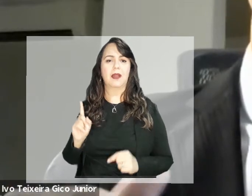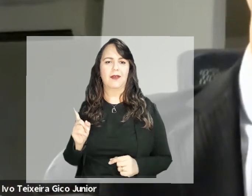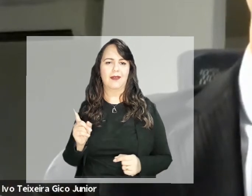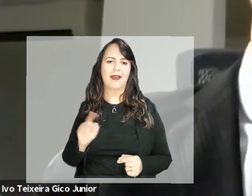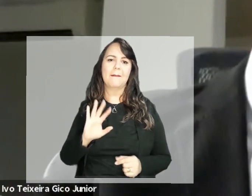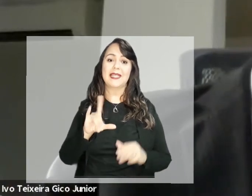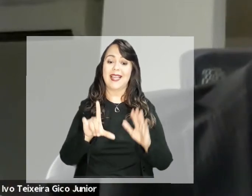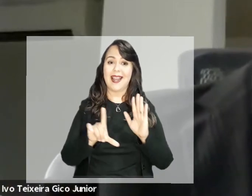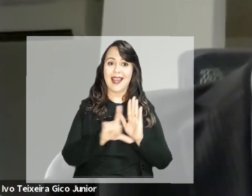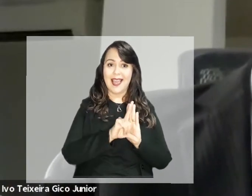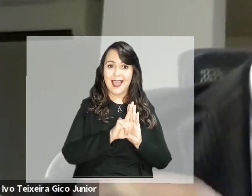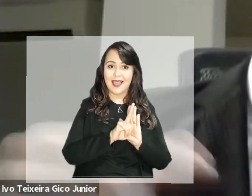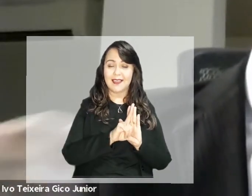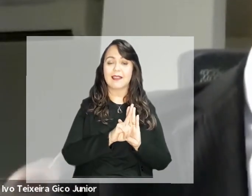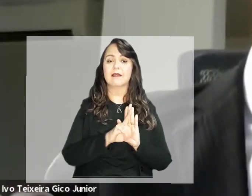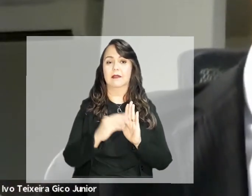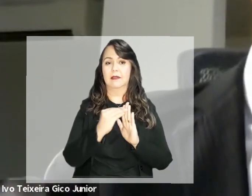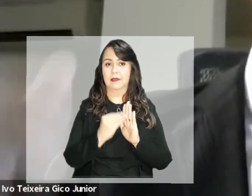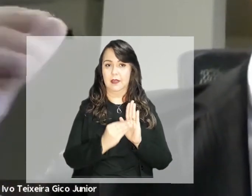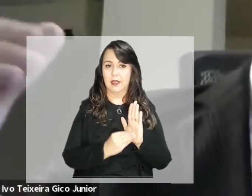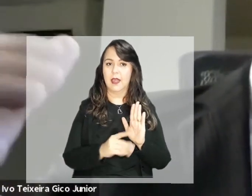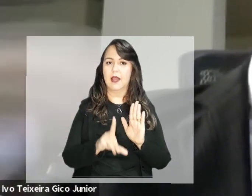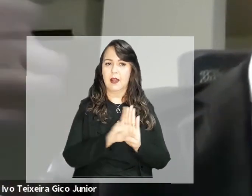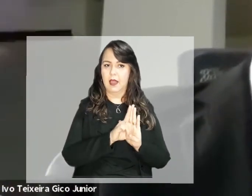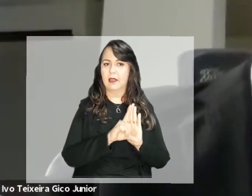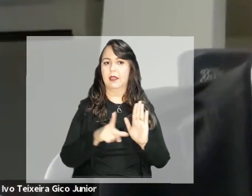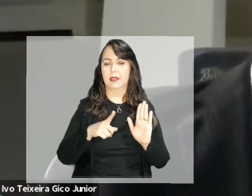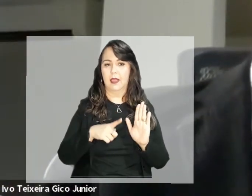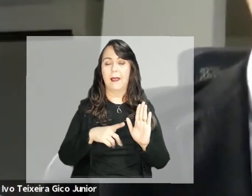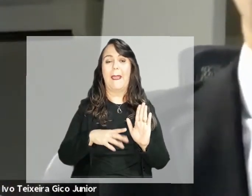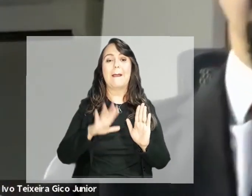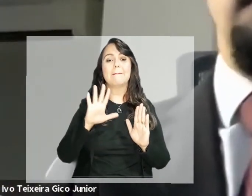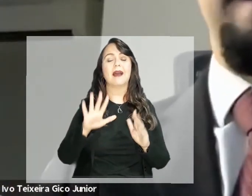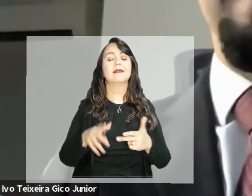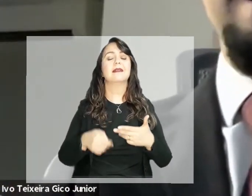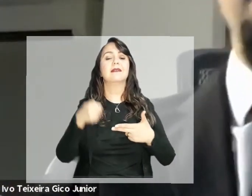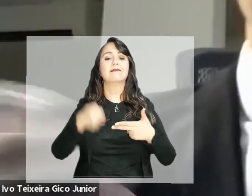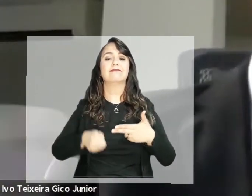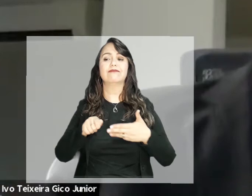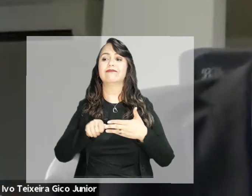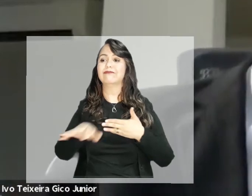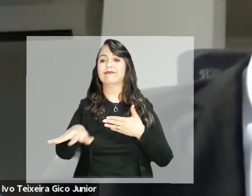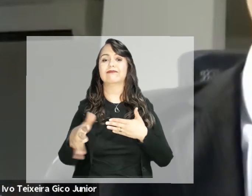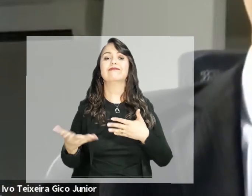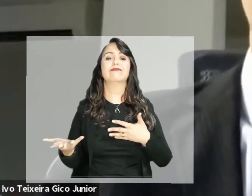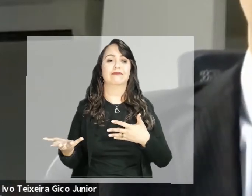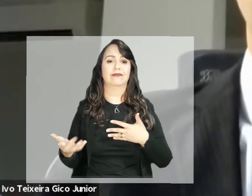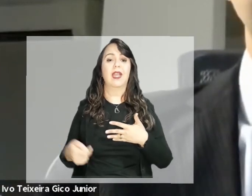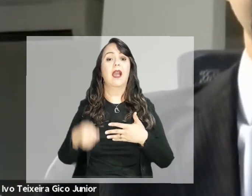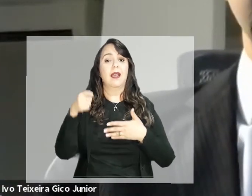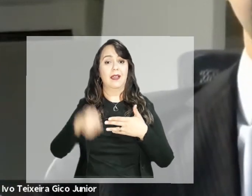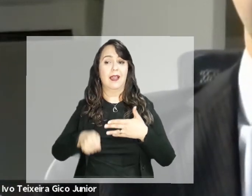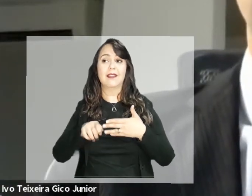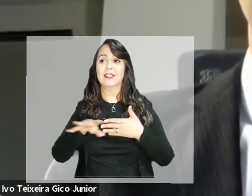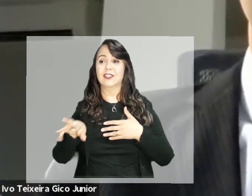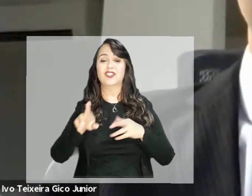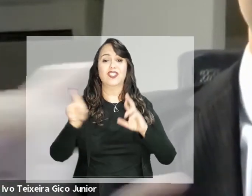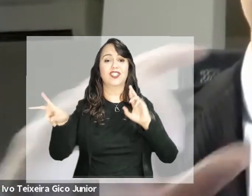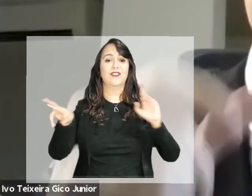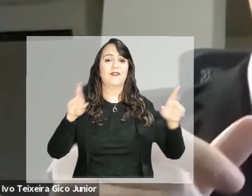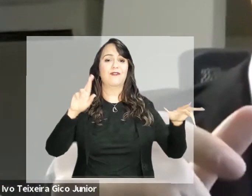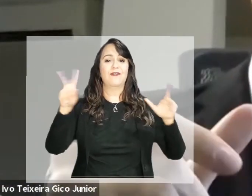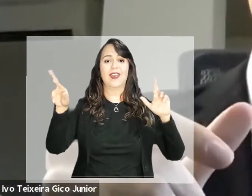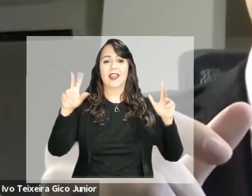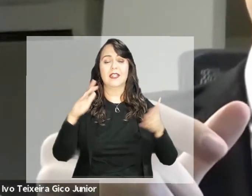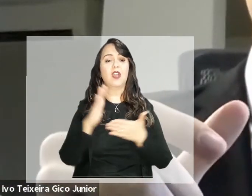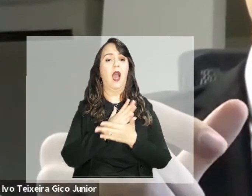não relativizou de forma uniforme. Ela relativizou variando. Alguns juízes dão, alguns desembargadores dão, outros não dão.